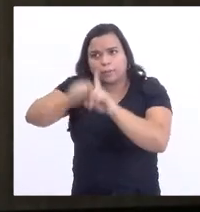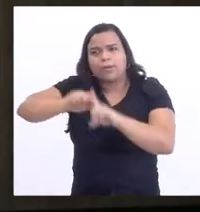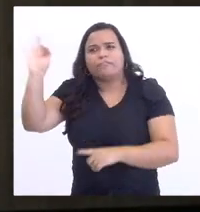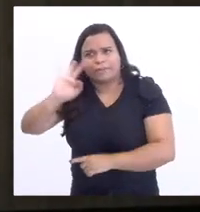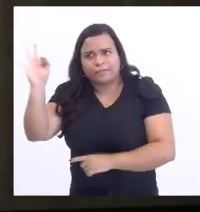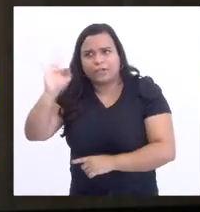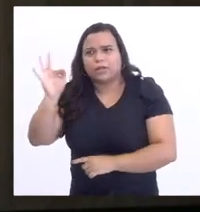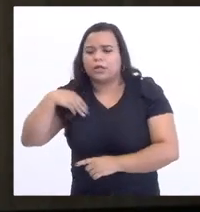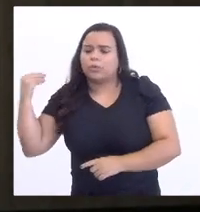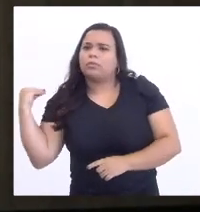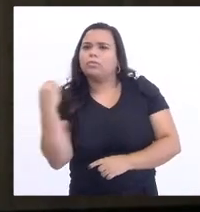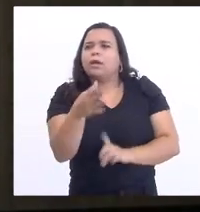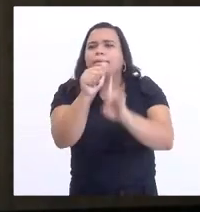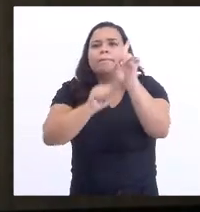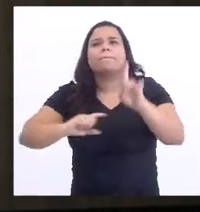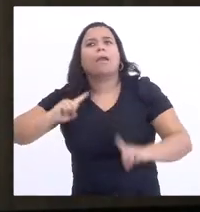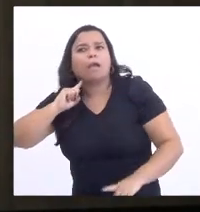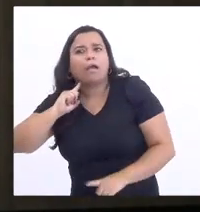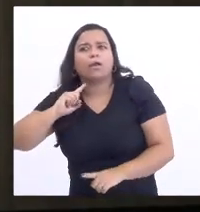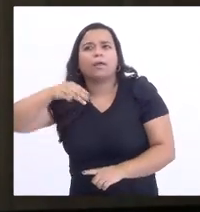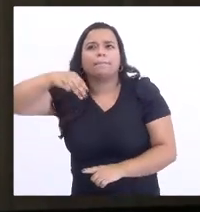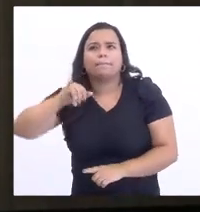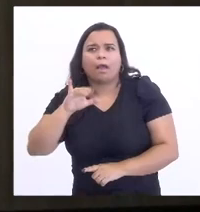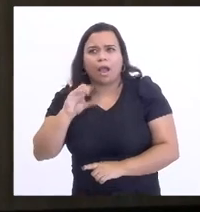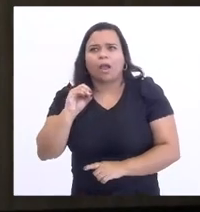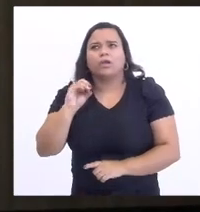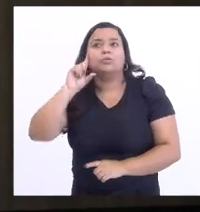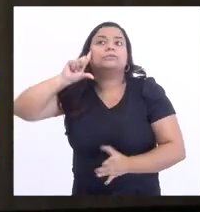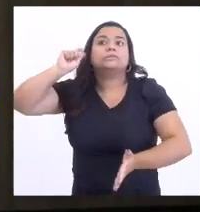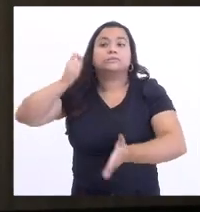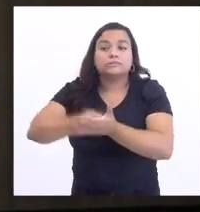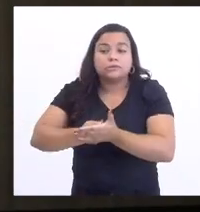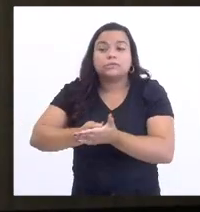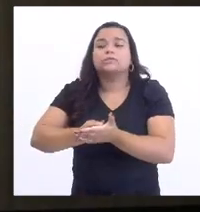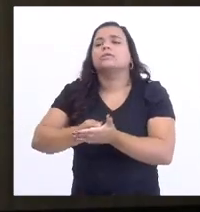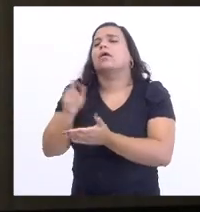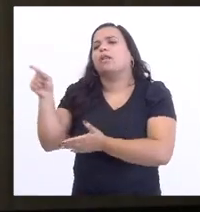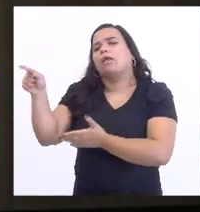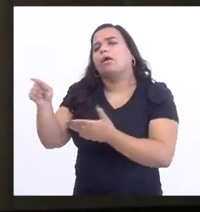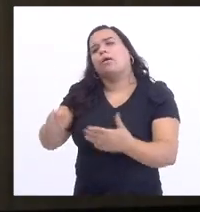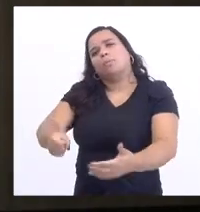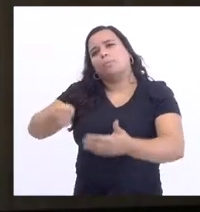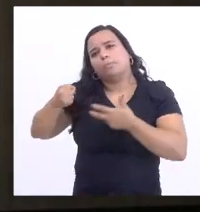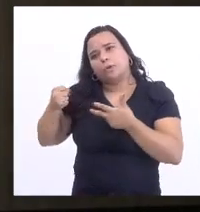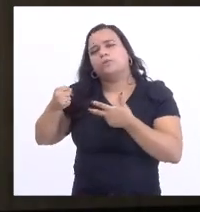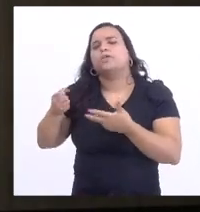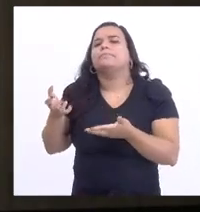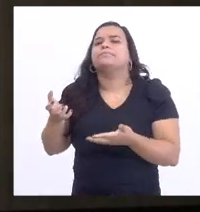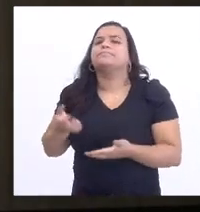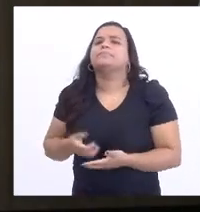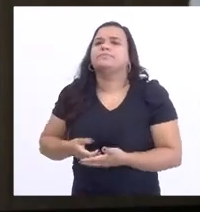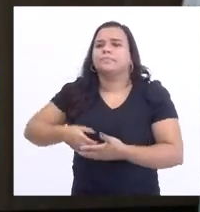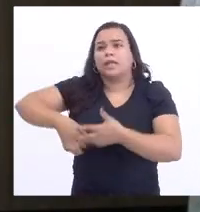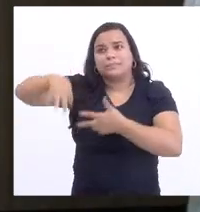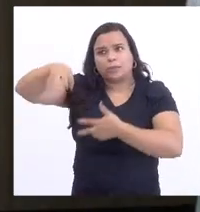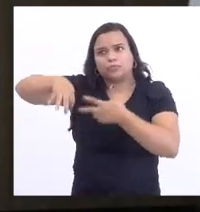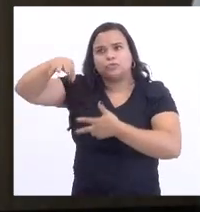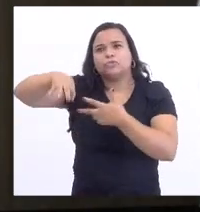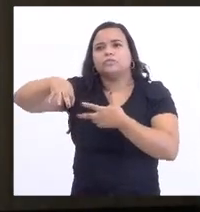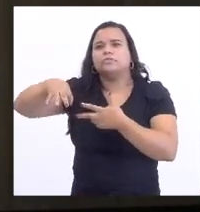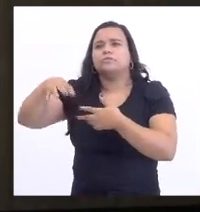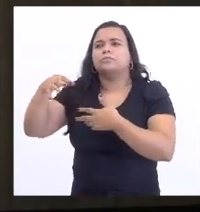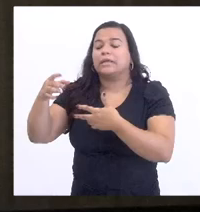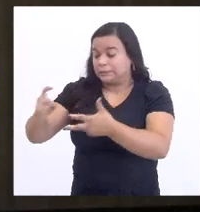maio, em dia a ser definido pelo Poder Executivo. É o parecer que imagino que